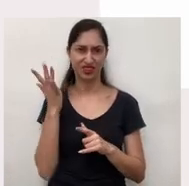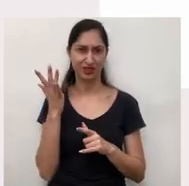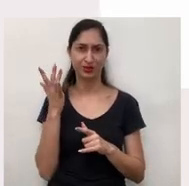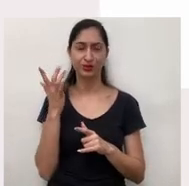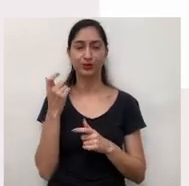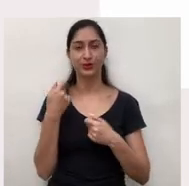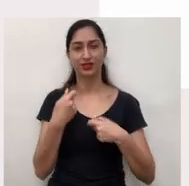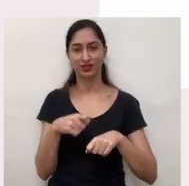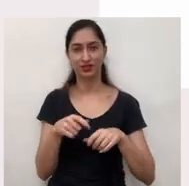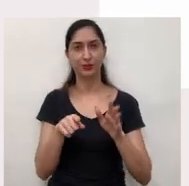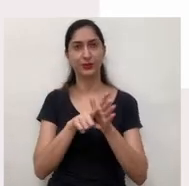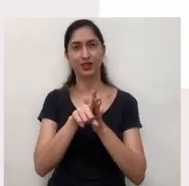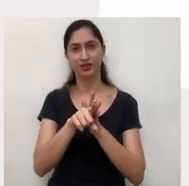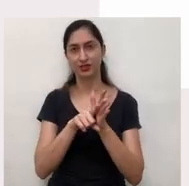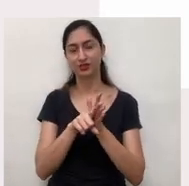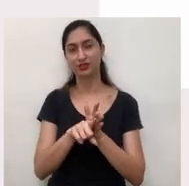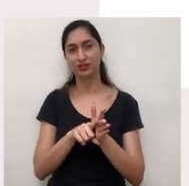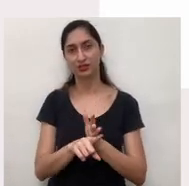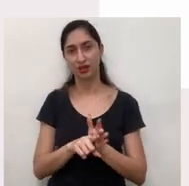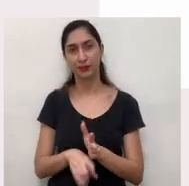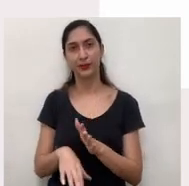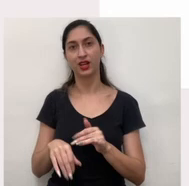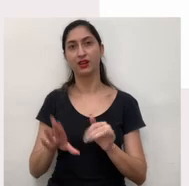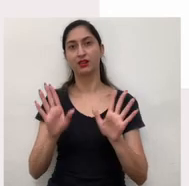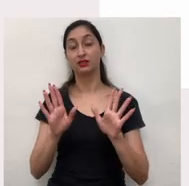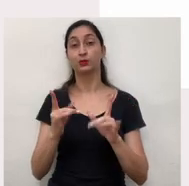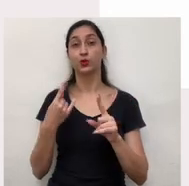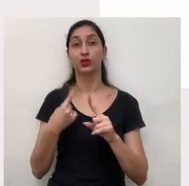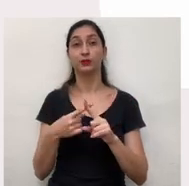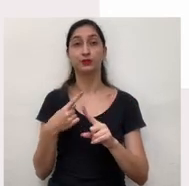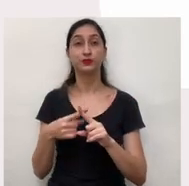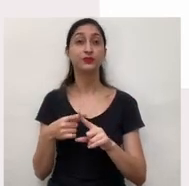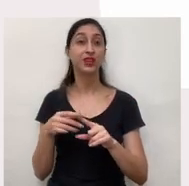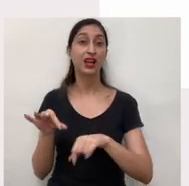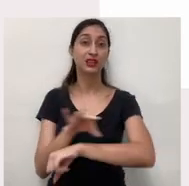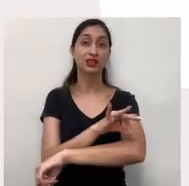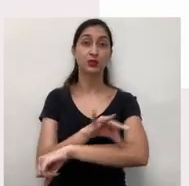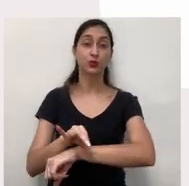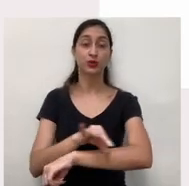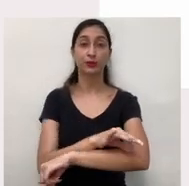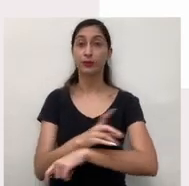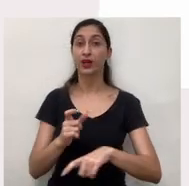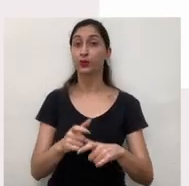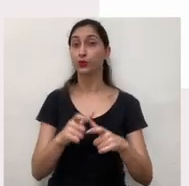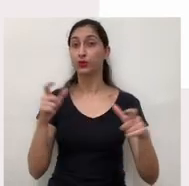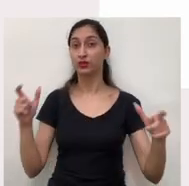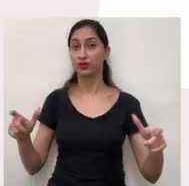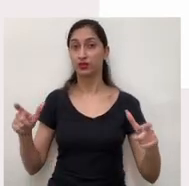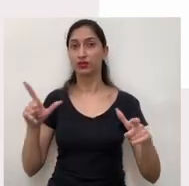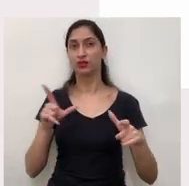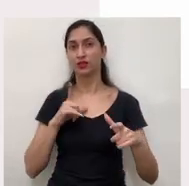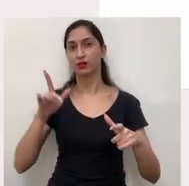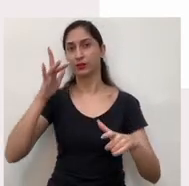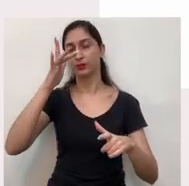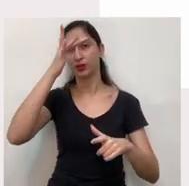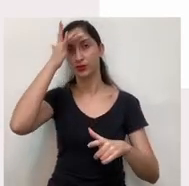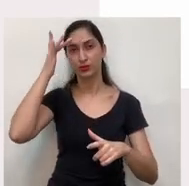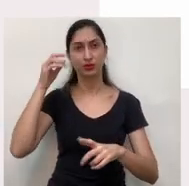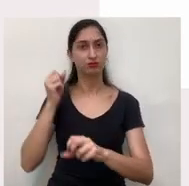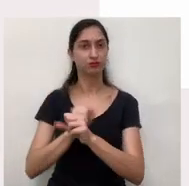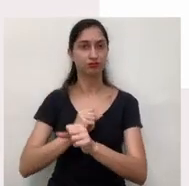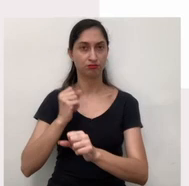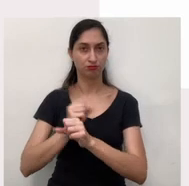trabalhado na pesquisa, né? São arquiteturas, em grande parte, produzidas por construtores